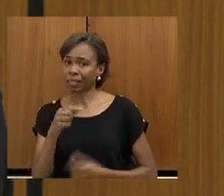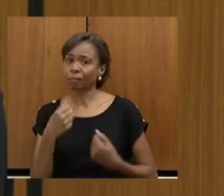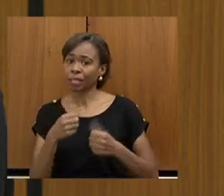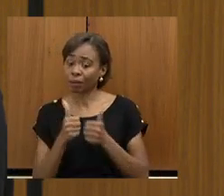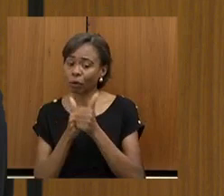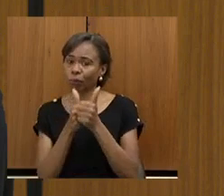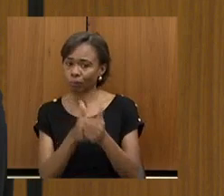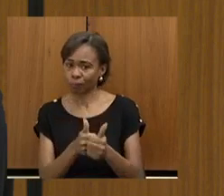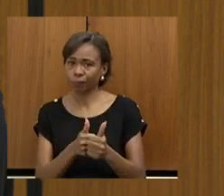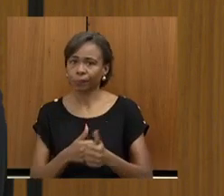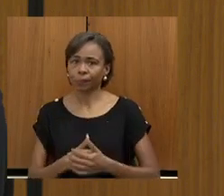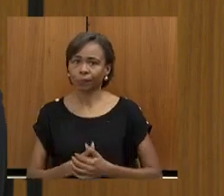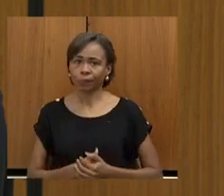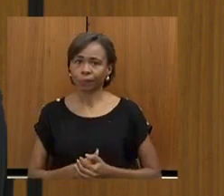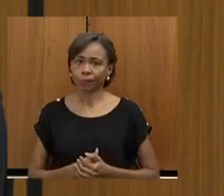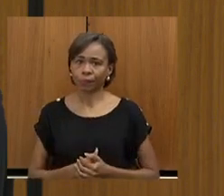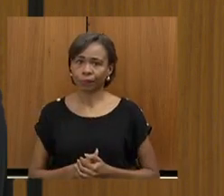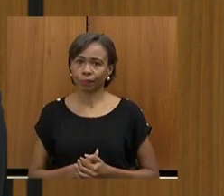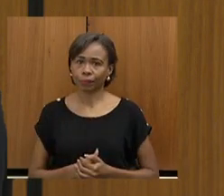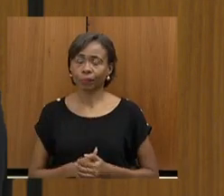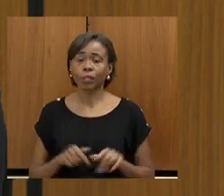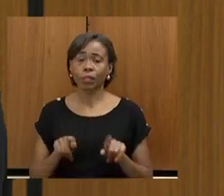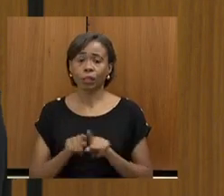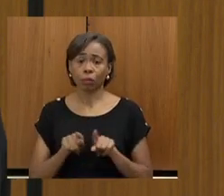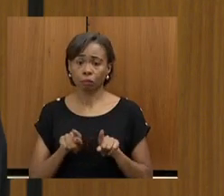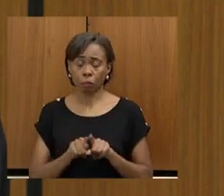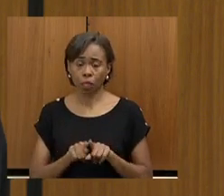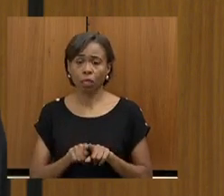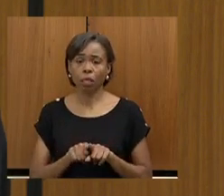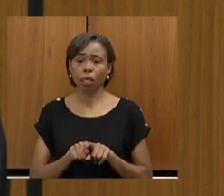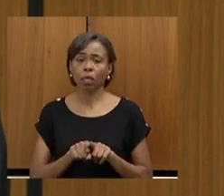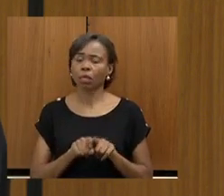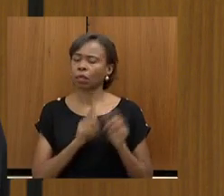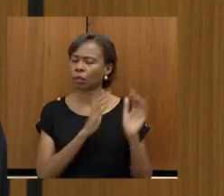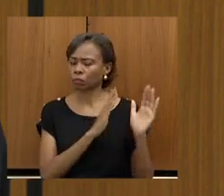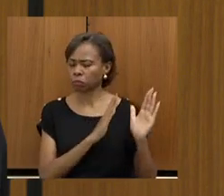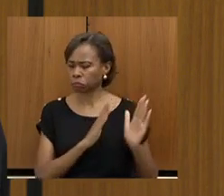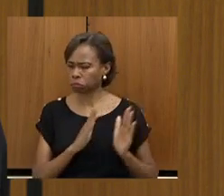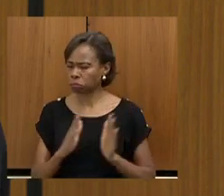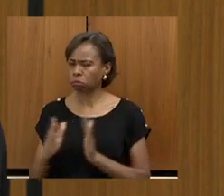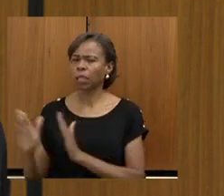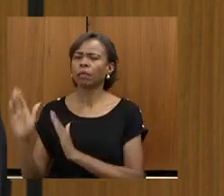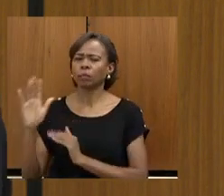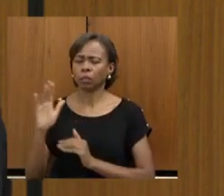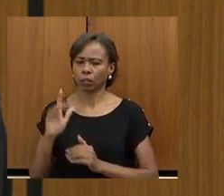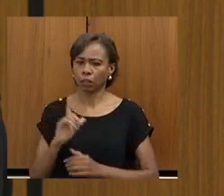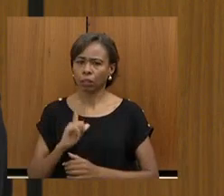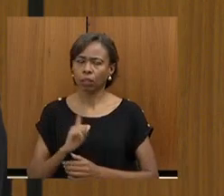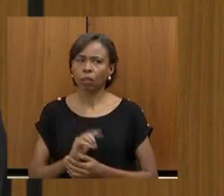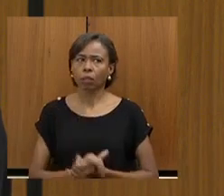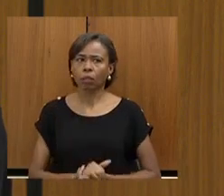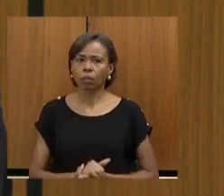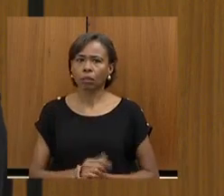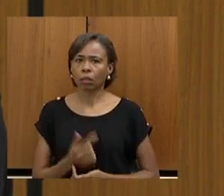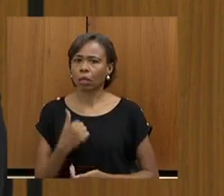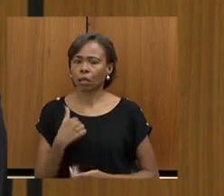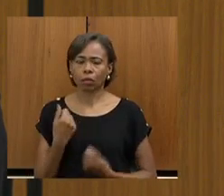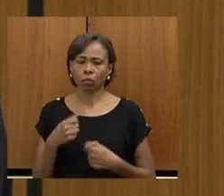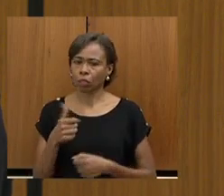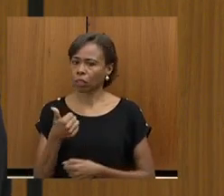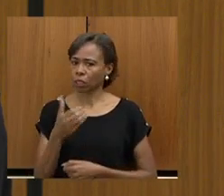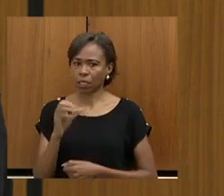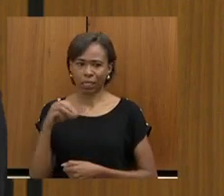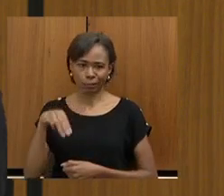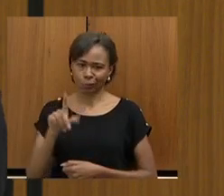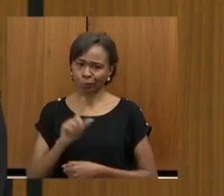assim como foi feito durante todo o caso. Acho que não vou precisar de usar os dez minutos,